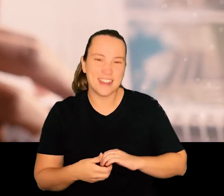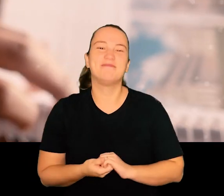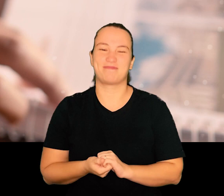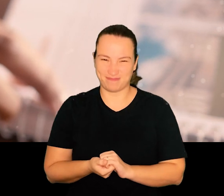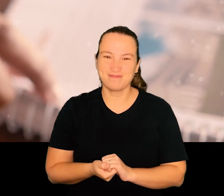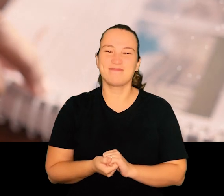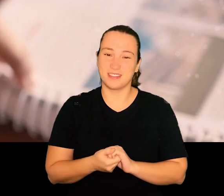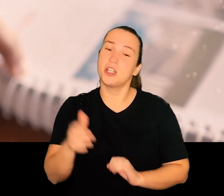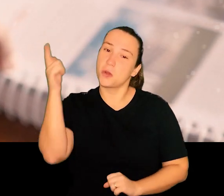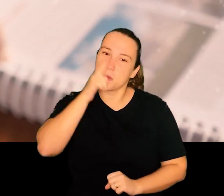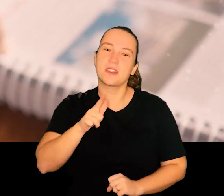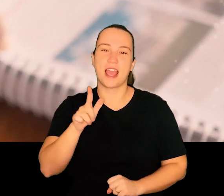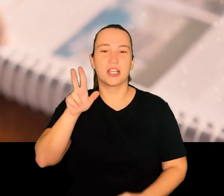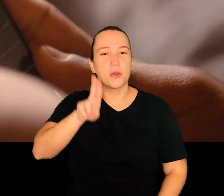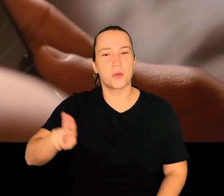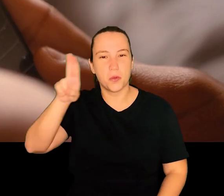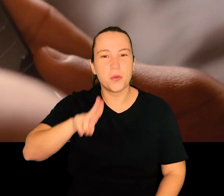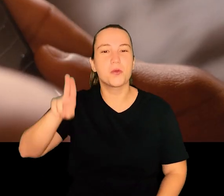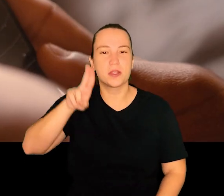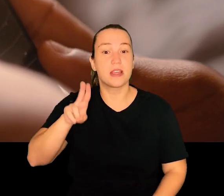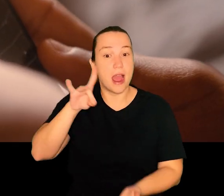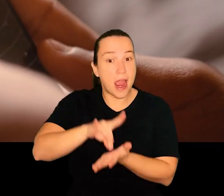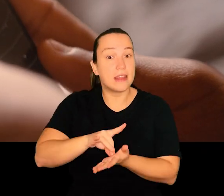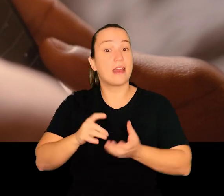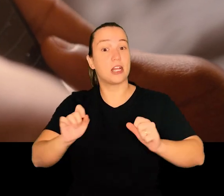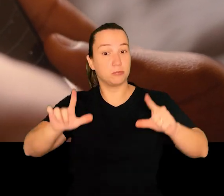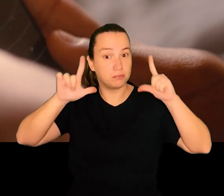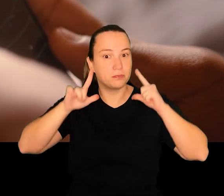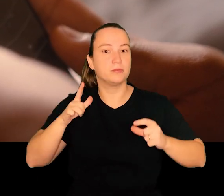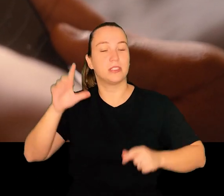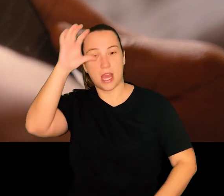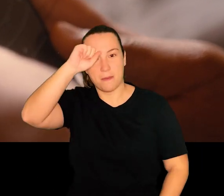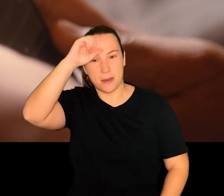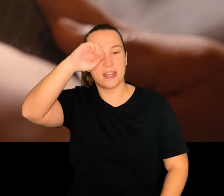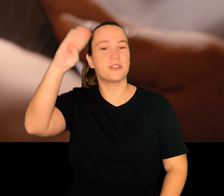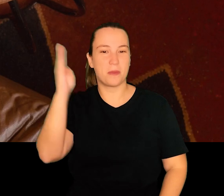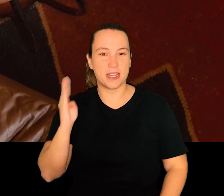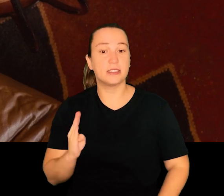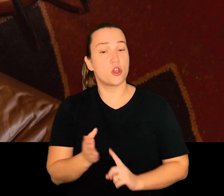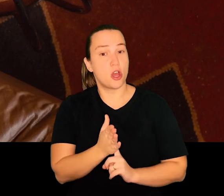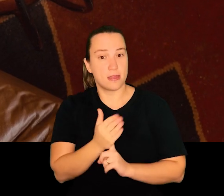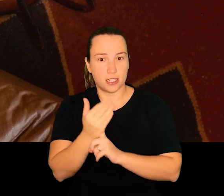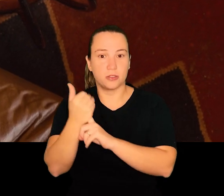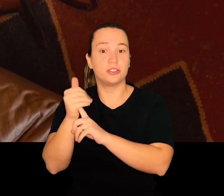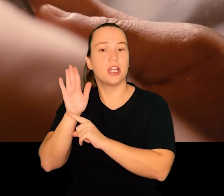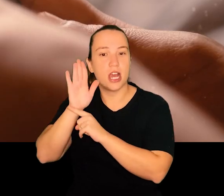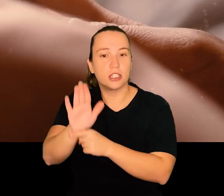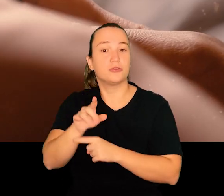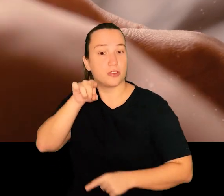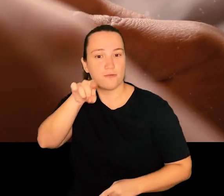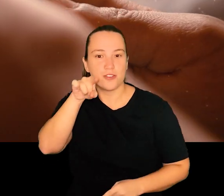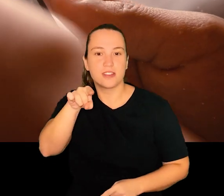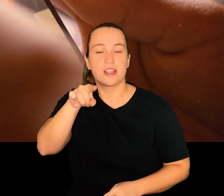Isso é possível com a utilização da realidade aumentada Aprende Brasil. Essa tecnologia permite a integração do mundo